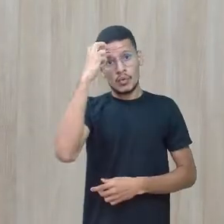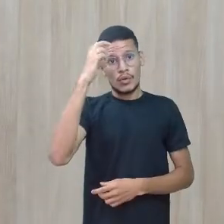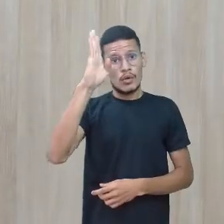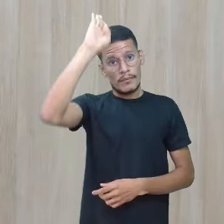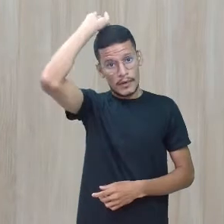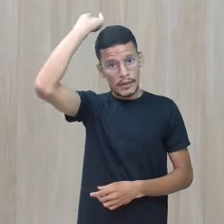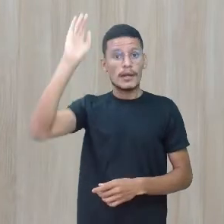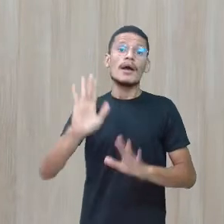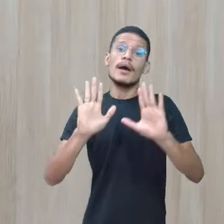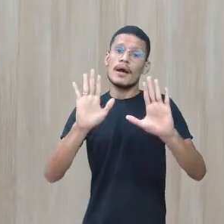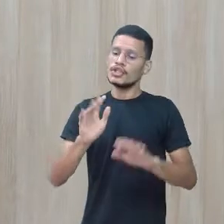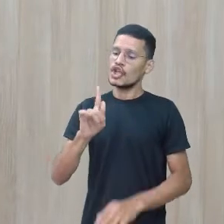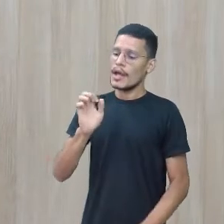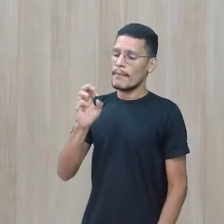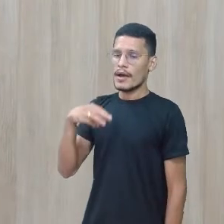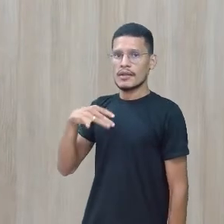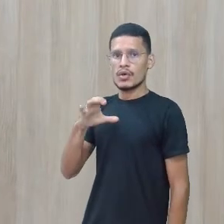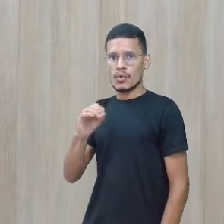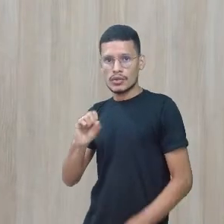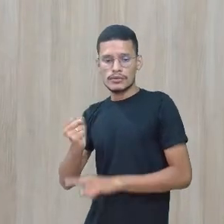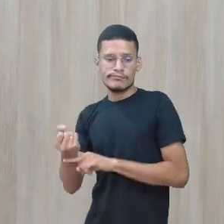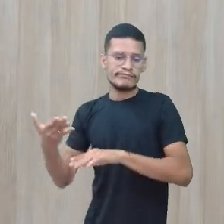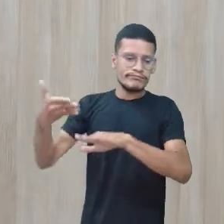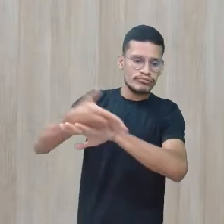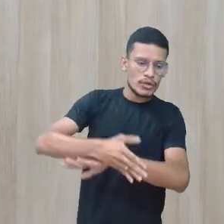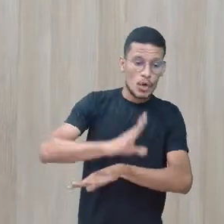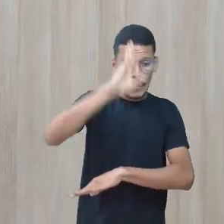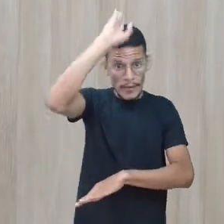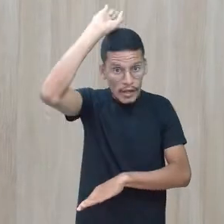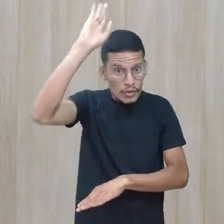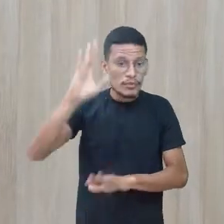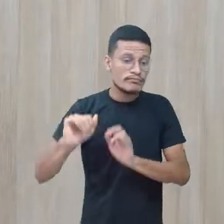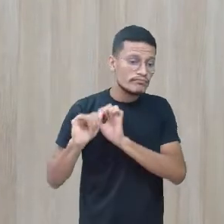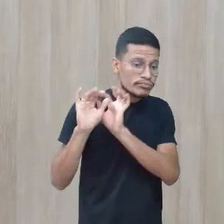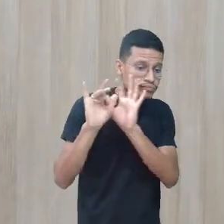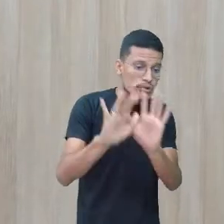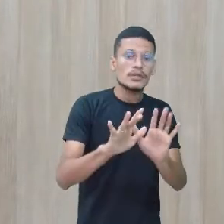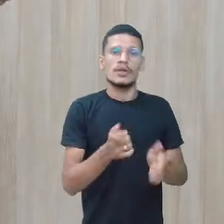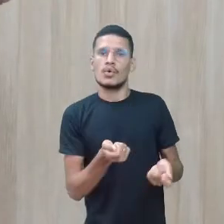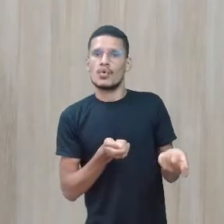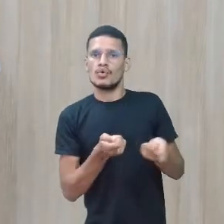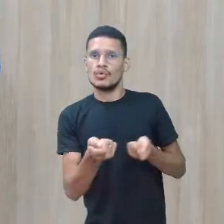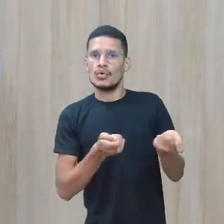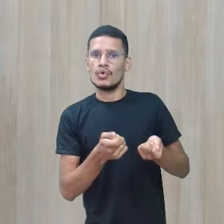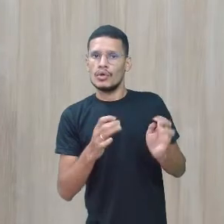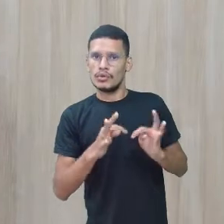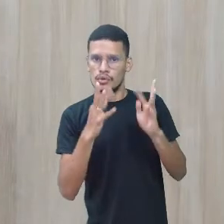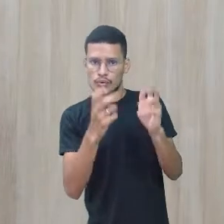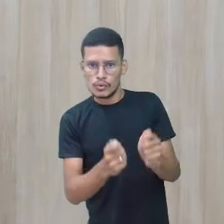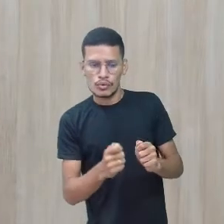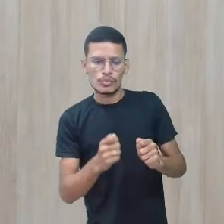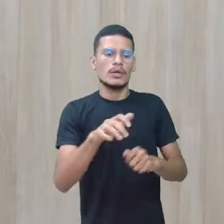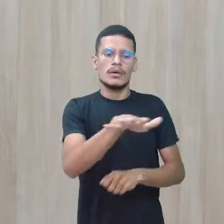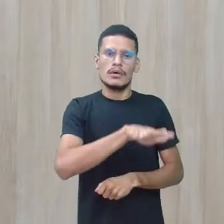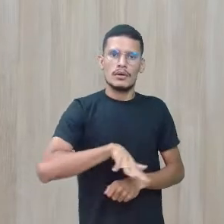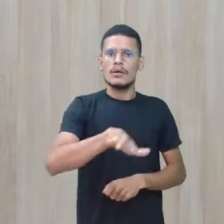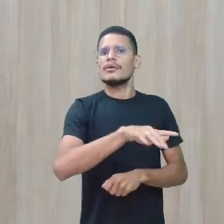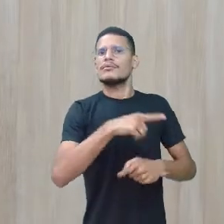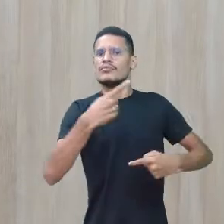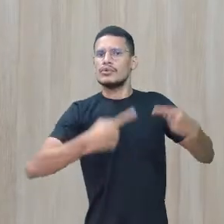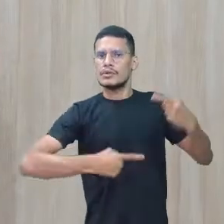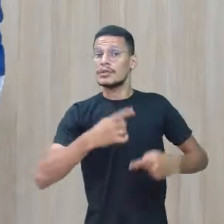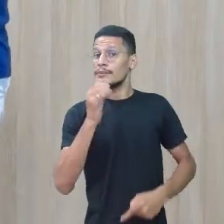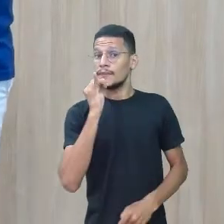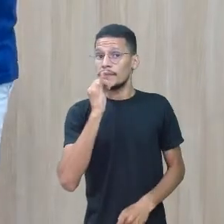invadem o Império Romano, então o que é que a gente vai ter? Eles passam a dominar, né, as estruturas políticas, né, os reis,